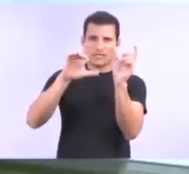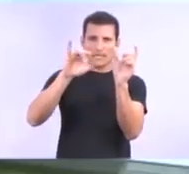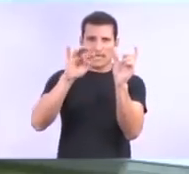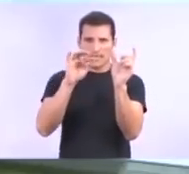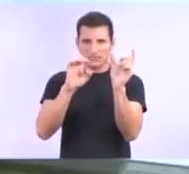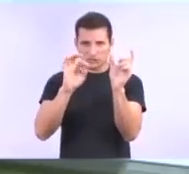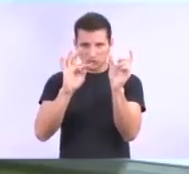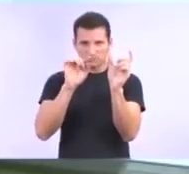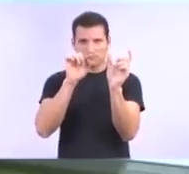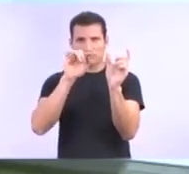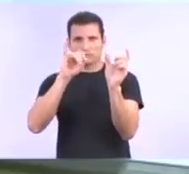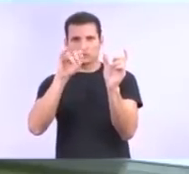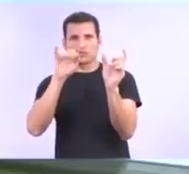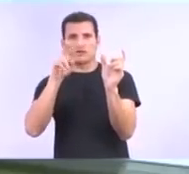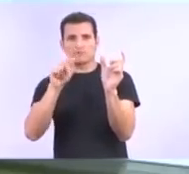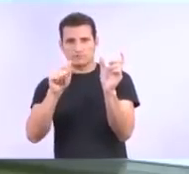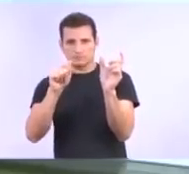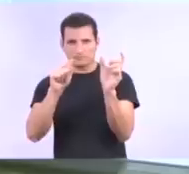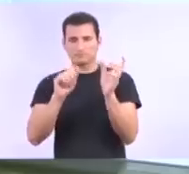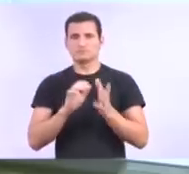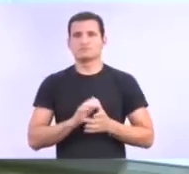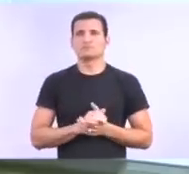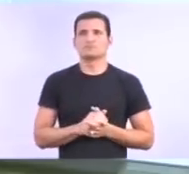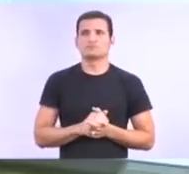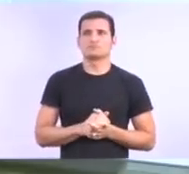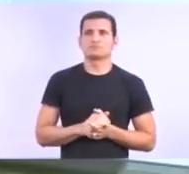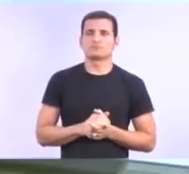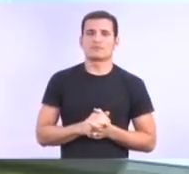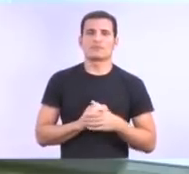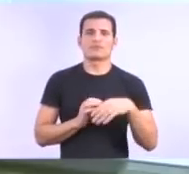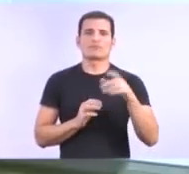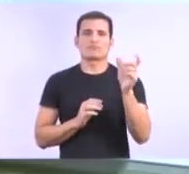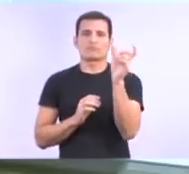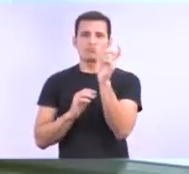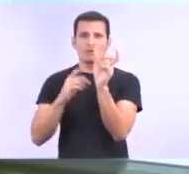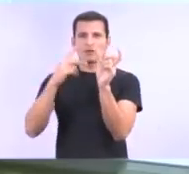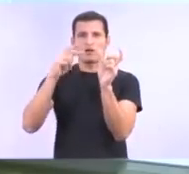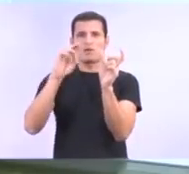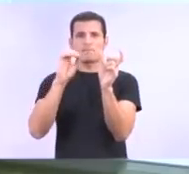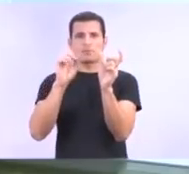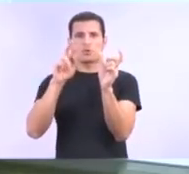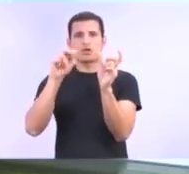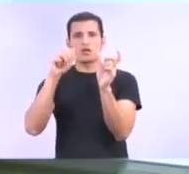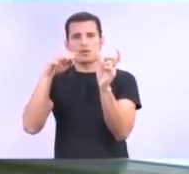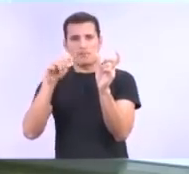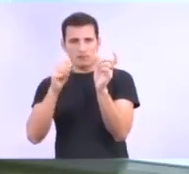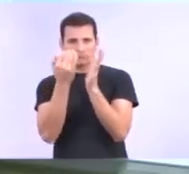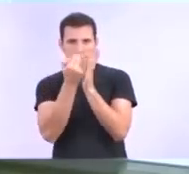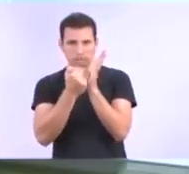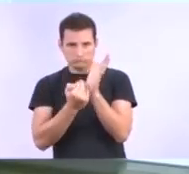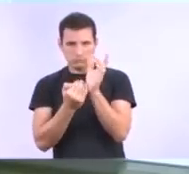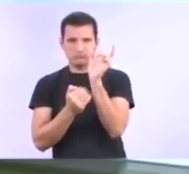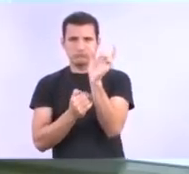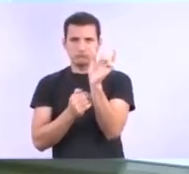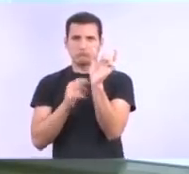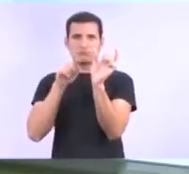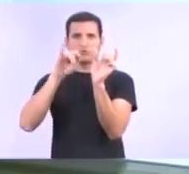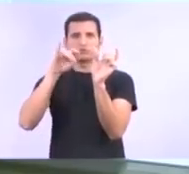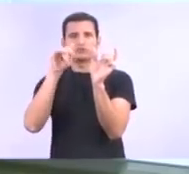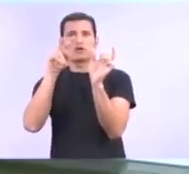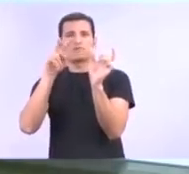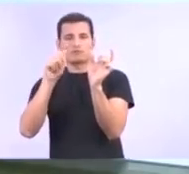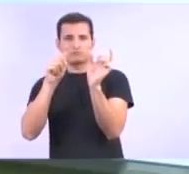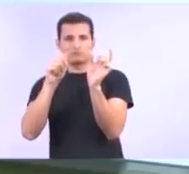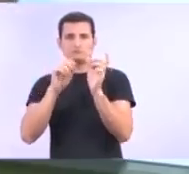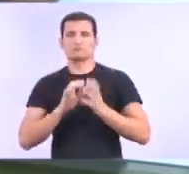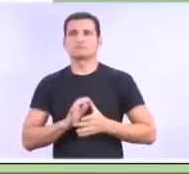né? O arquivo cliente.java define o cliente. E o arquivo programa.java define o programa que usa a classe